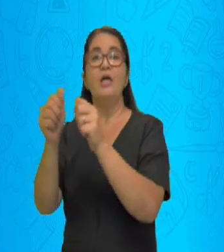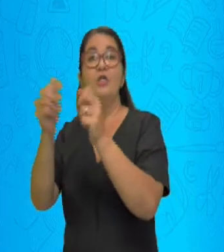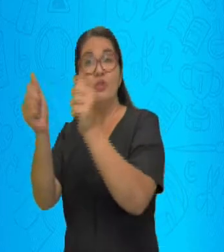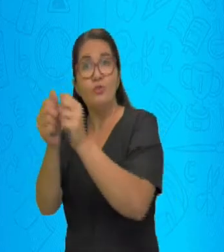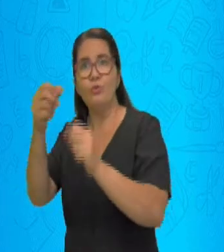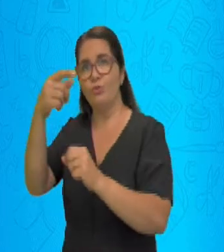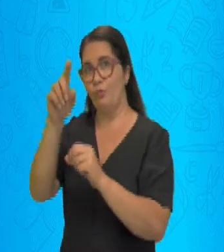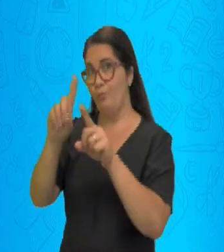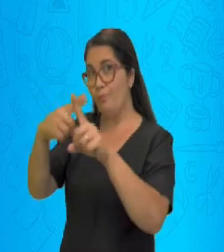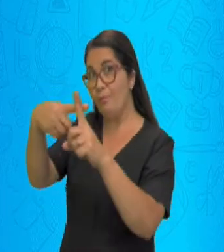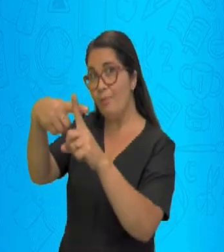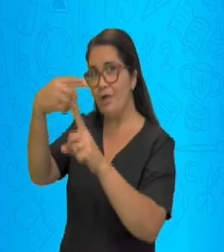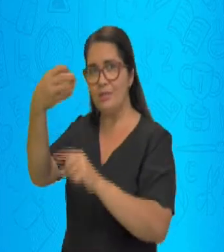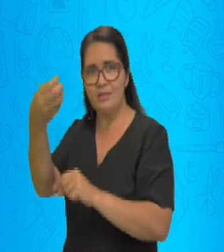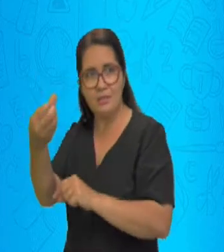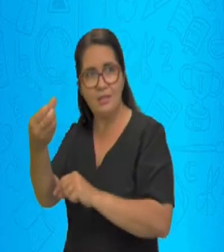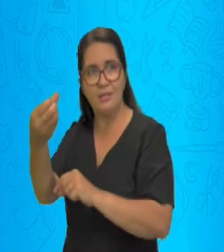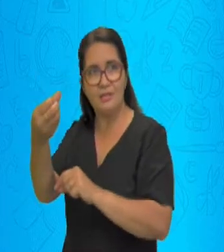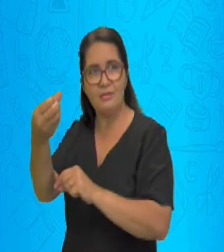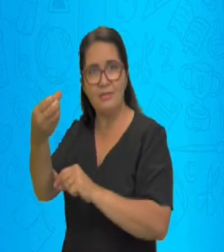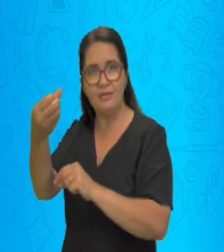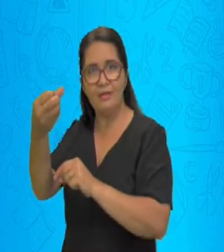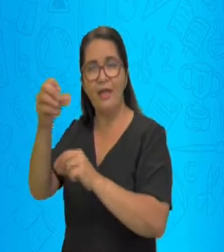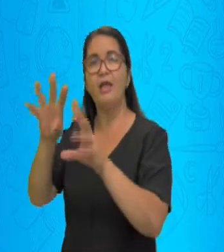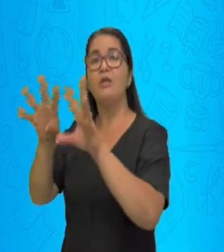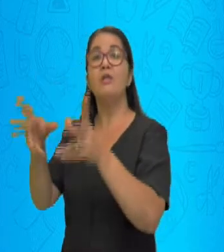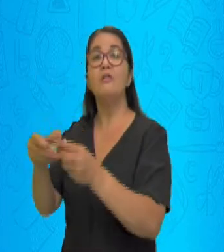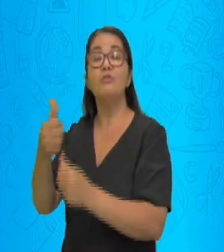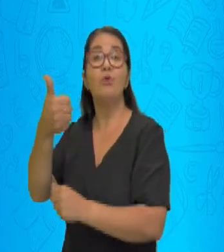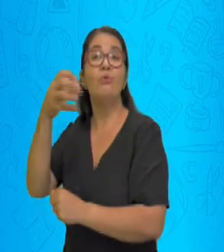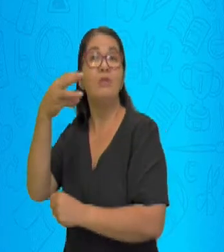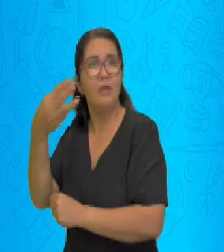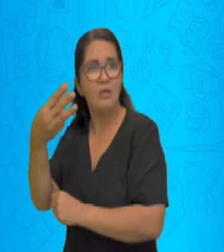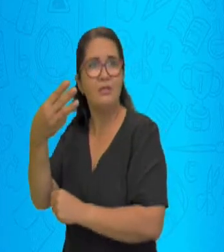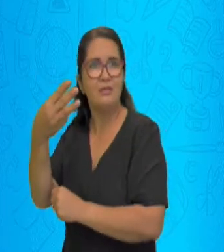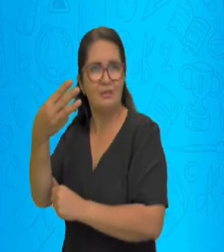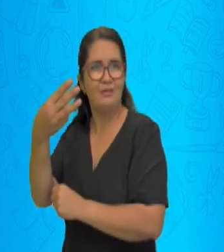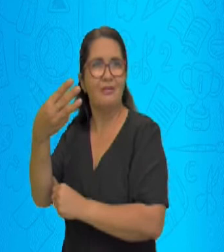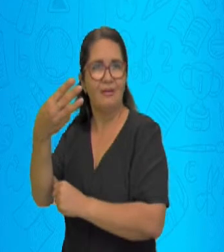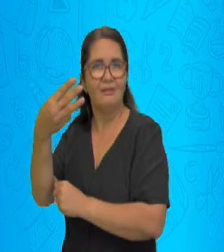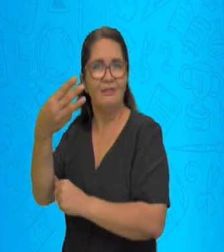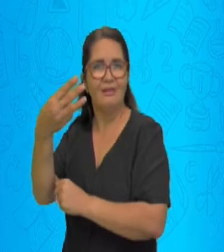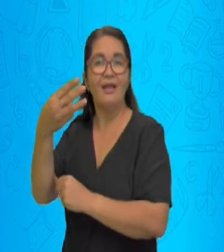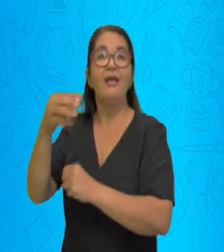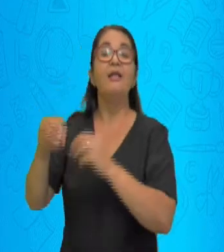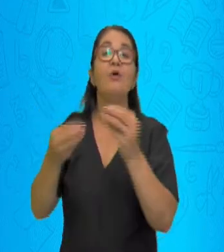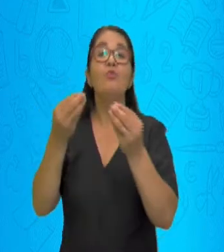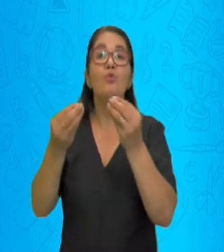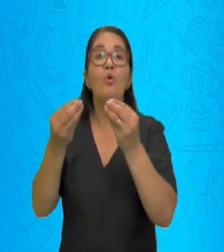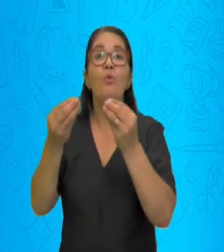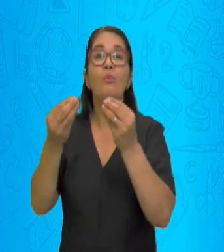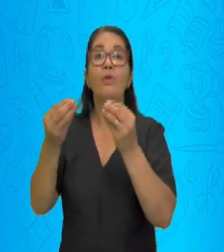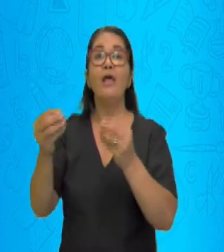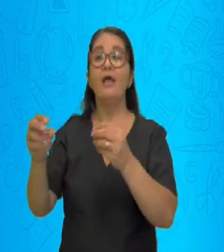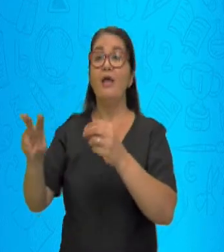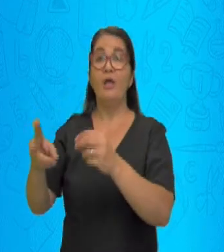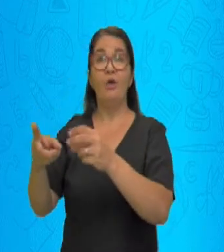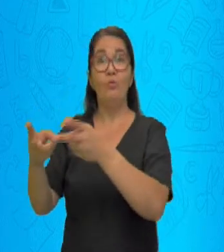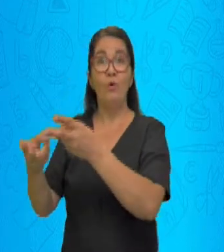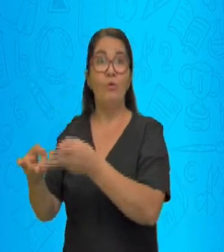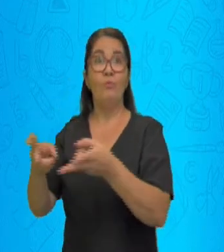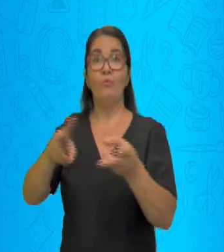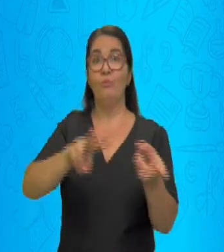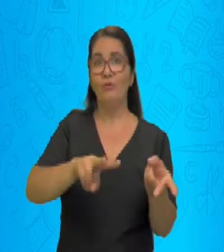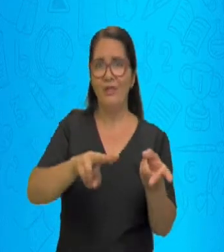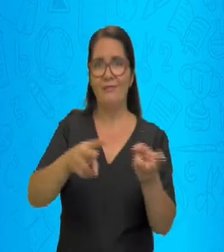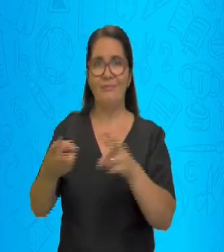parênteses 2 mais 6, diferentemente daqui. Nós fizemos o quê? Uma alteração, né, na própria